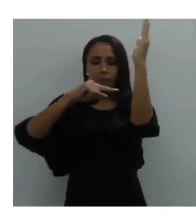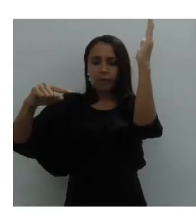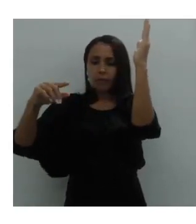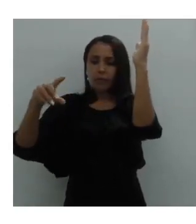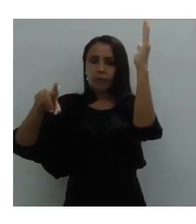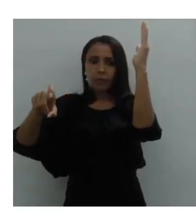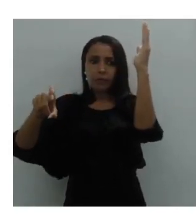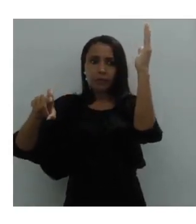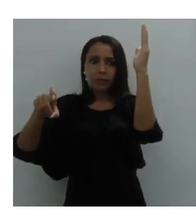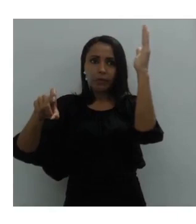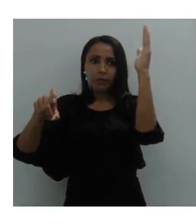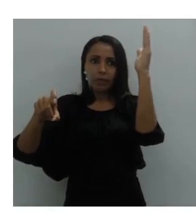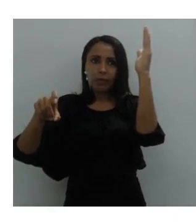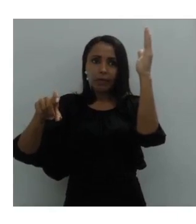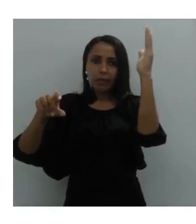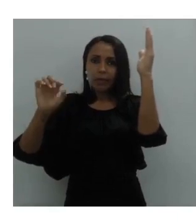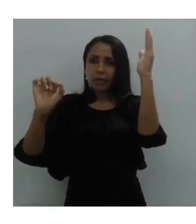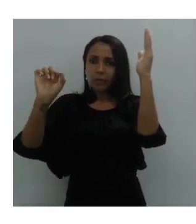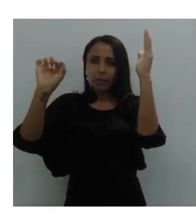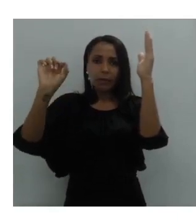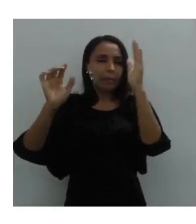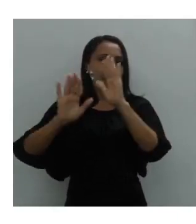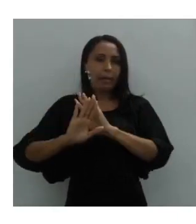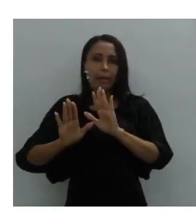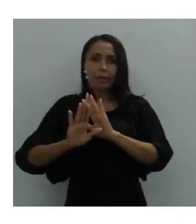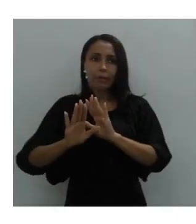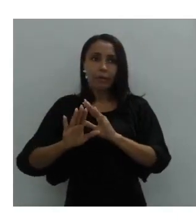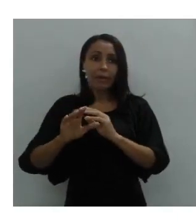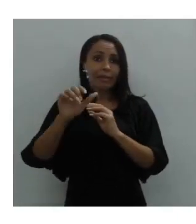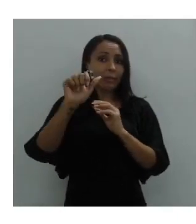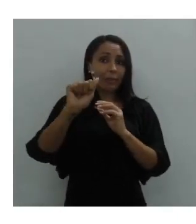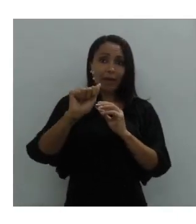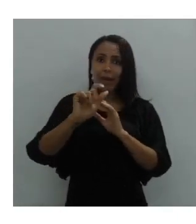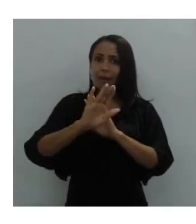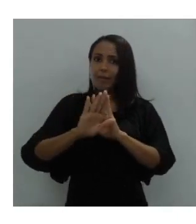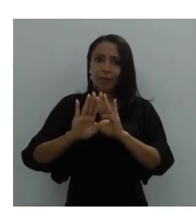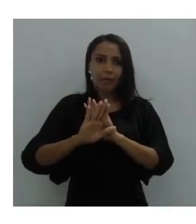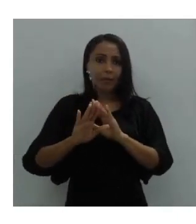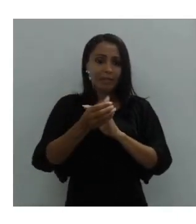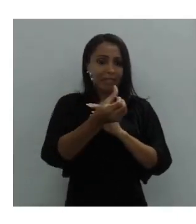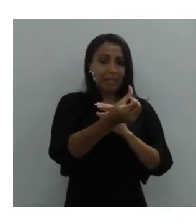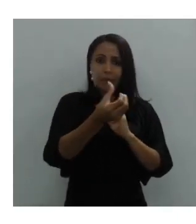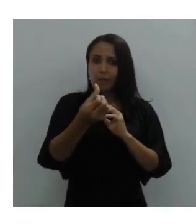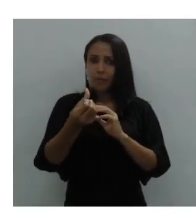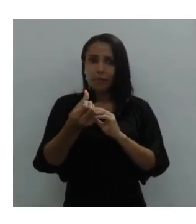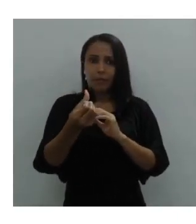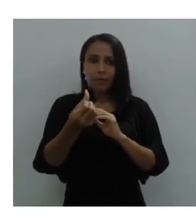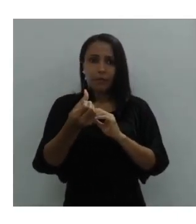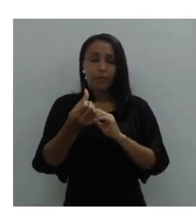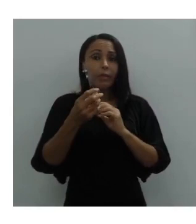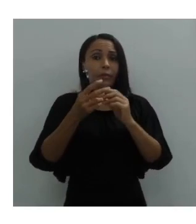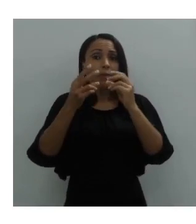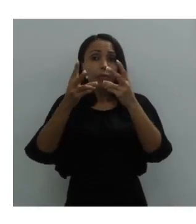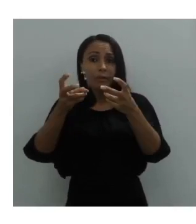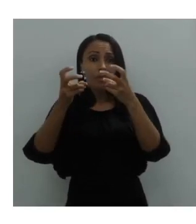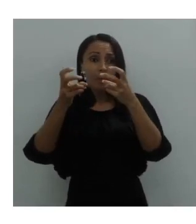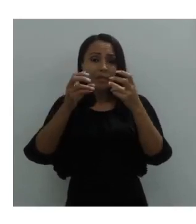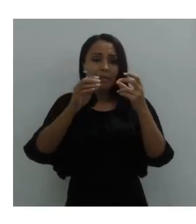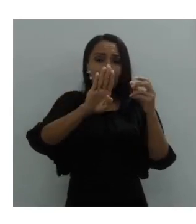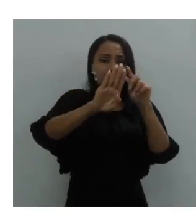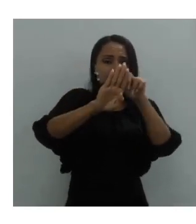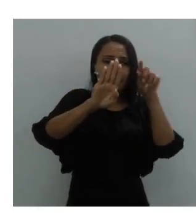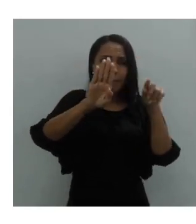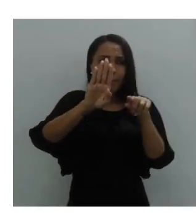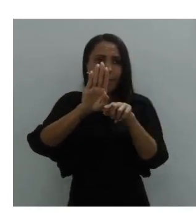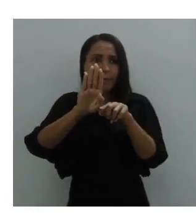marcado. Portanto, não pode ser a letra A. Quando você vai olhar para a letra B,